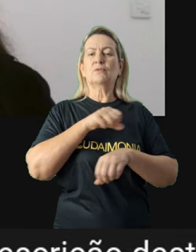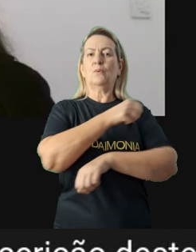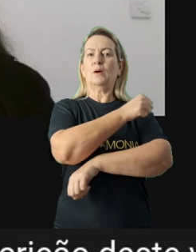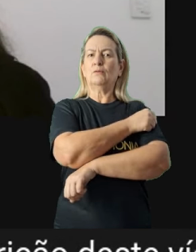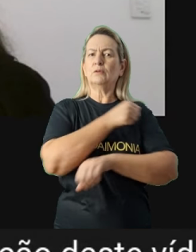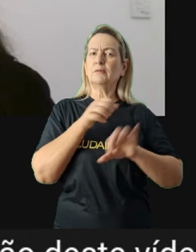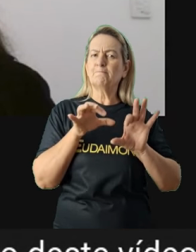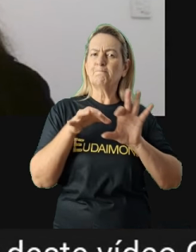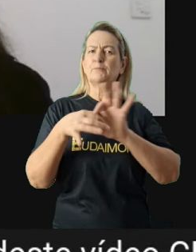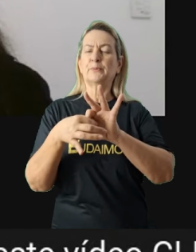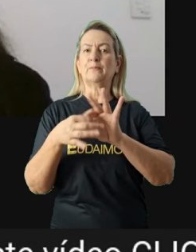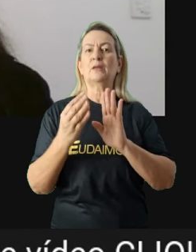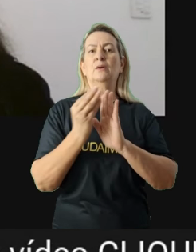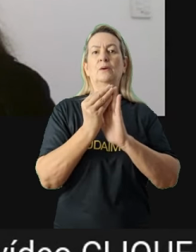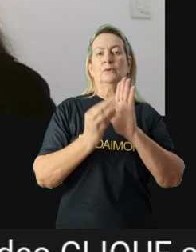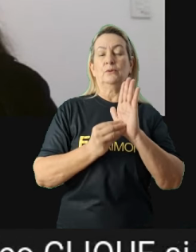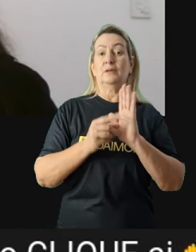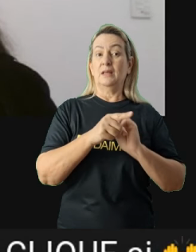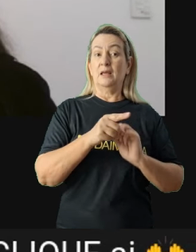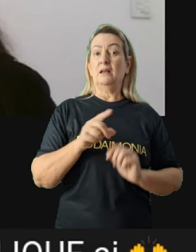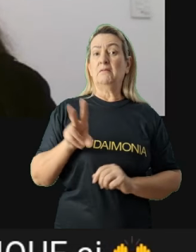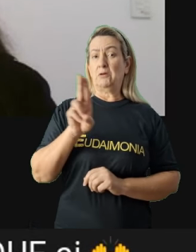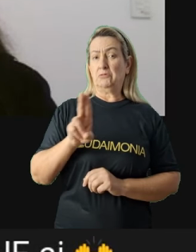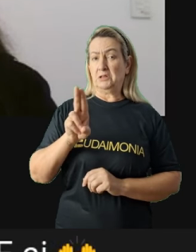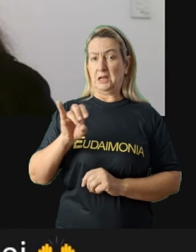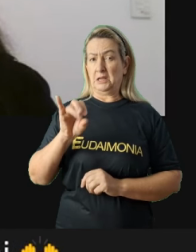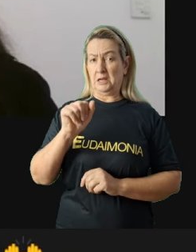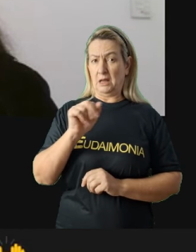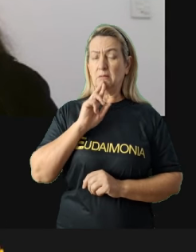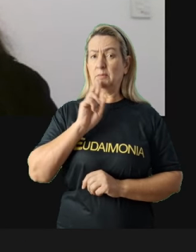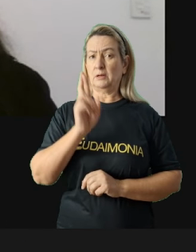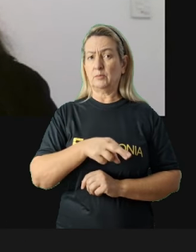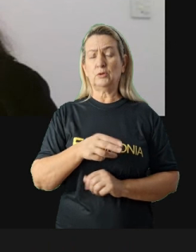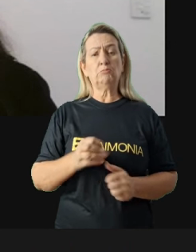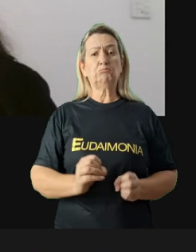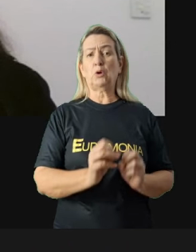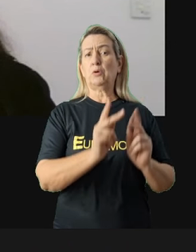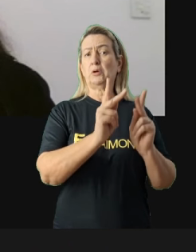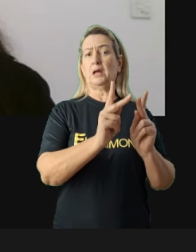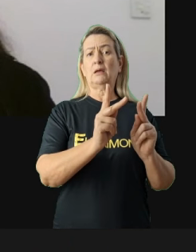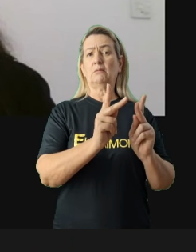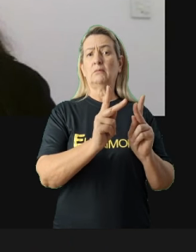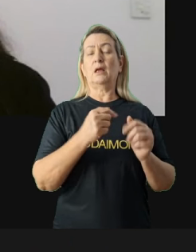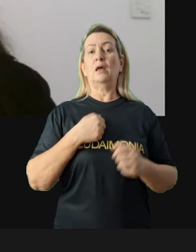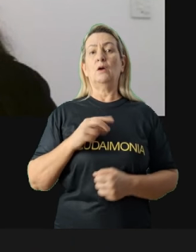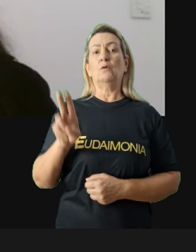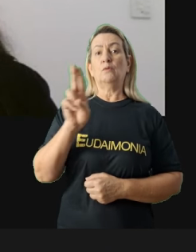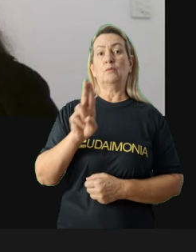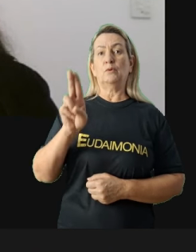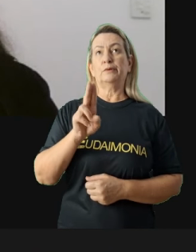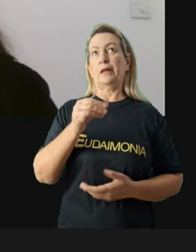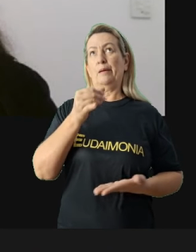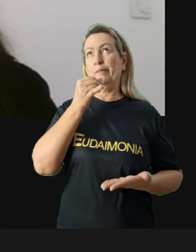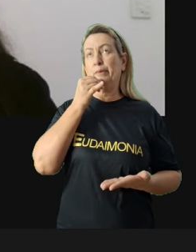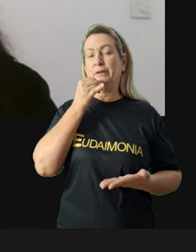ele para se engajar mesmo no conteúdo? Puxa, se ele vai usar um IA para responder, tudo bem, eu vou usar